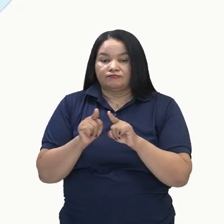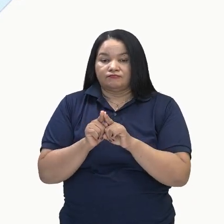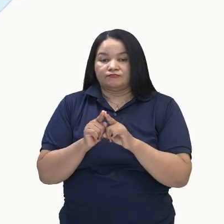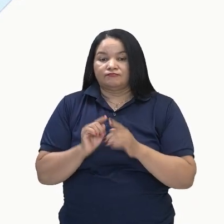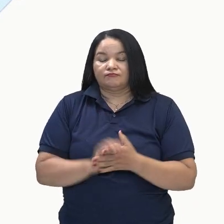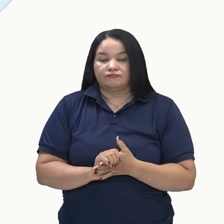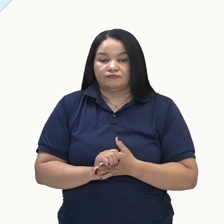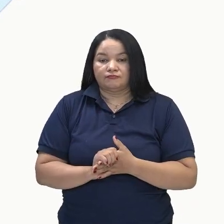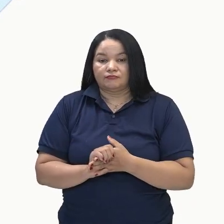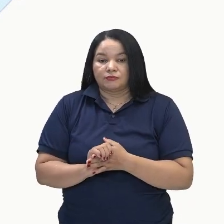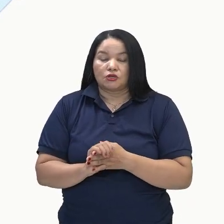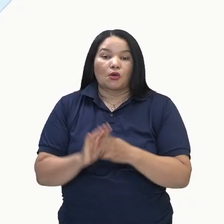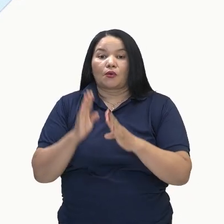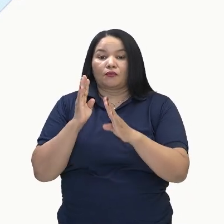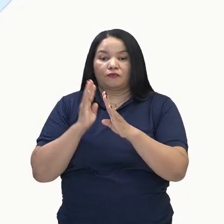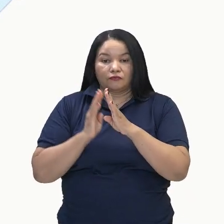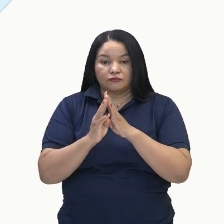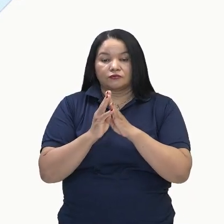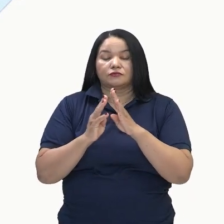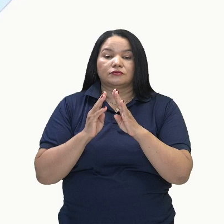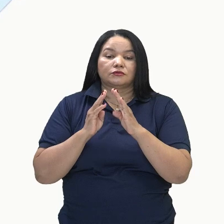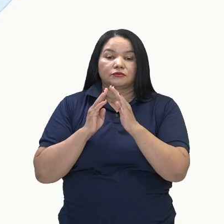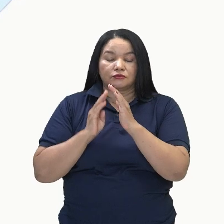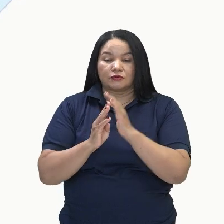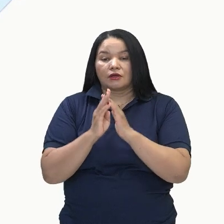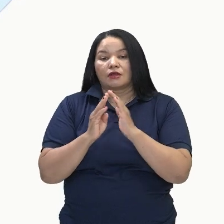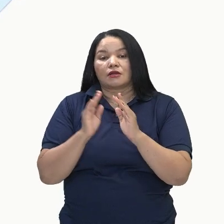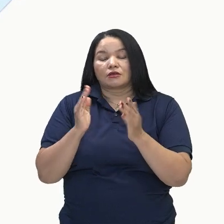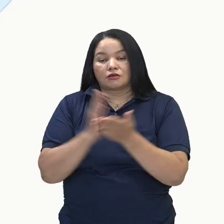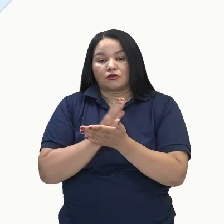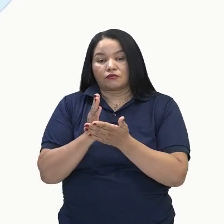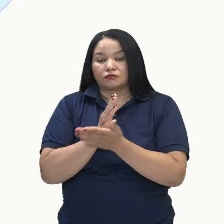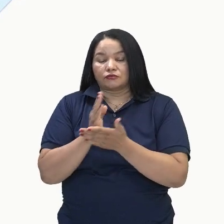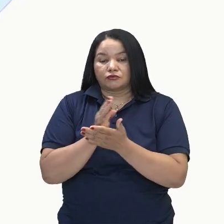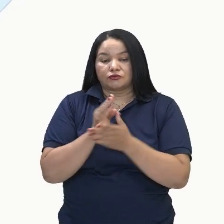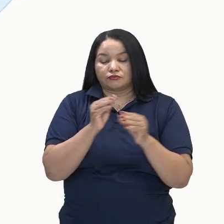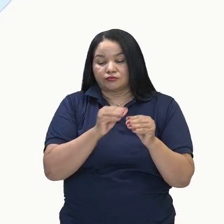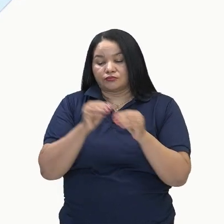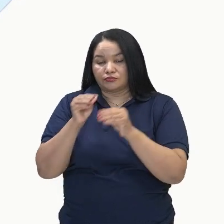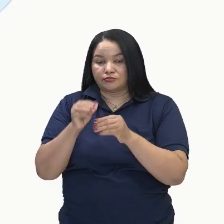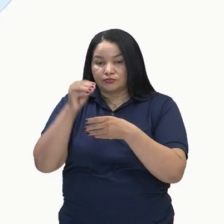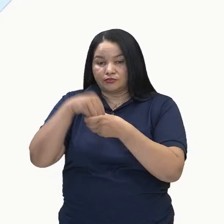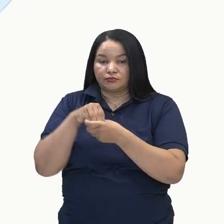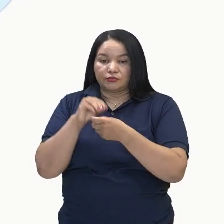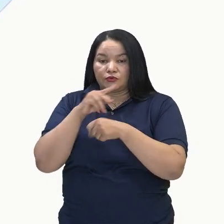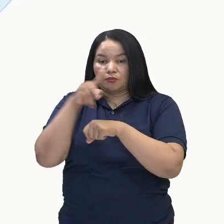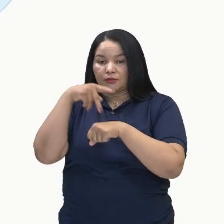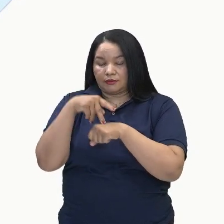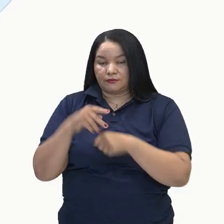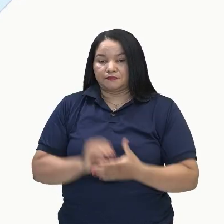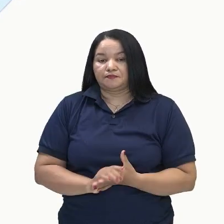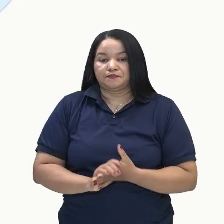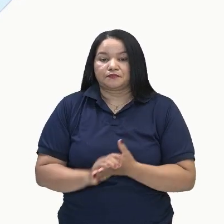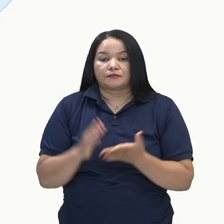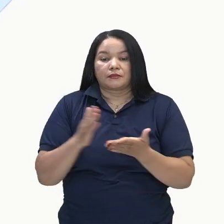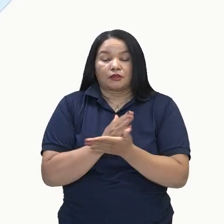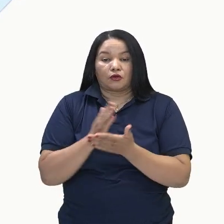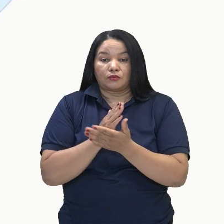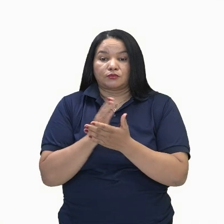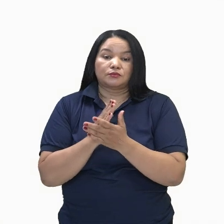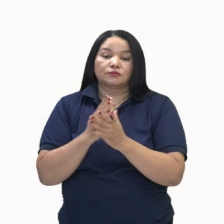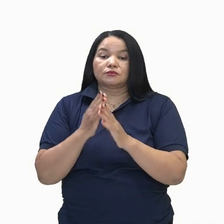aos deslocados internos, tá? Agora, os imigrantes e os